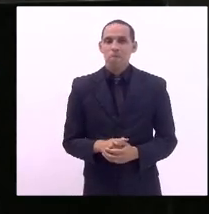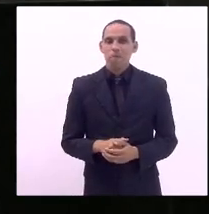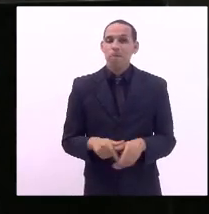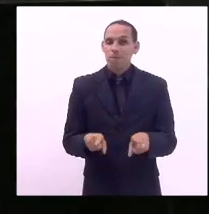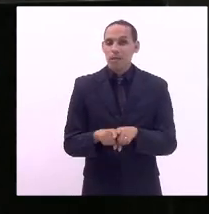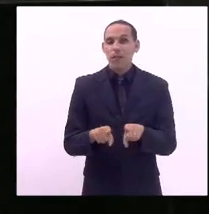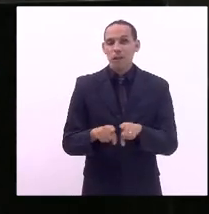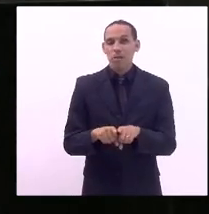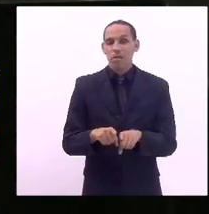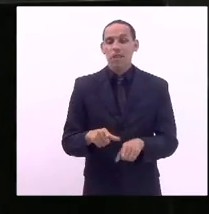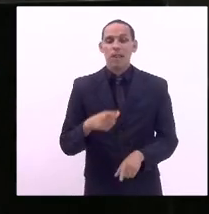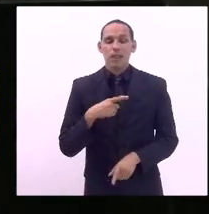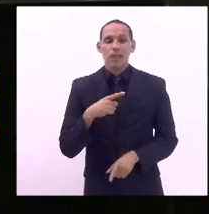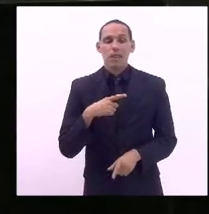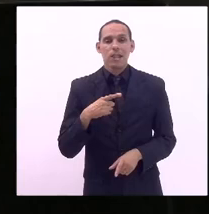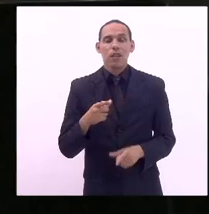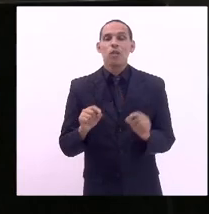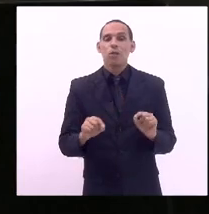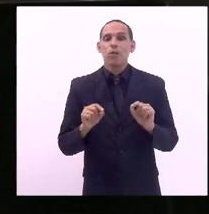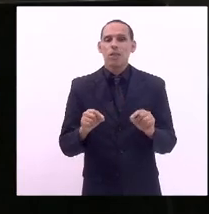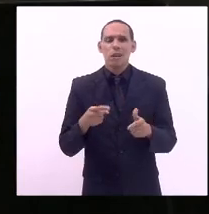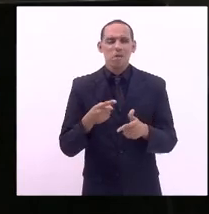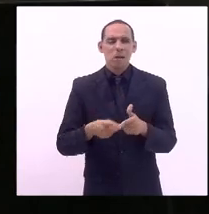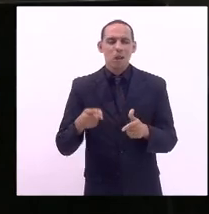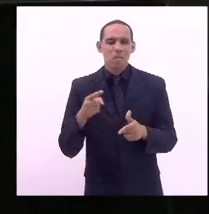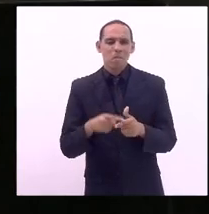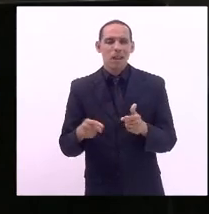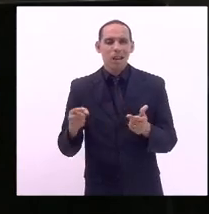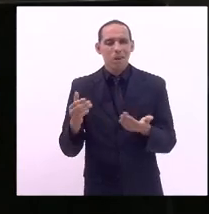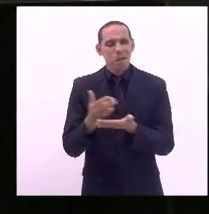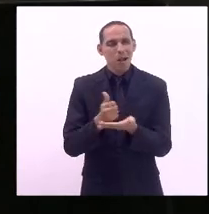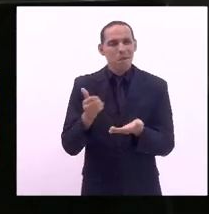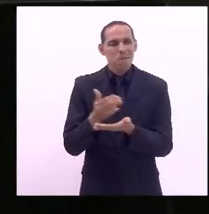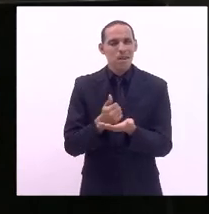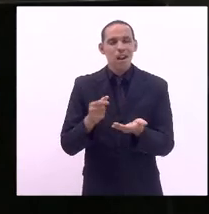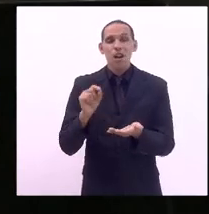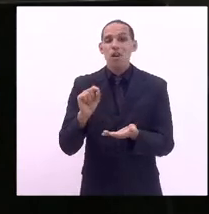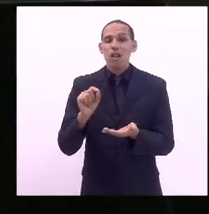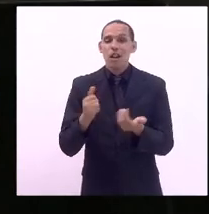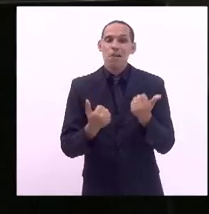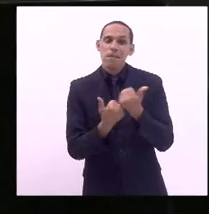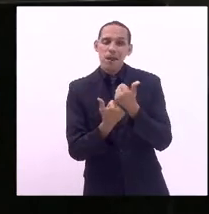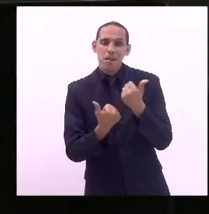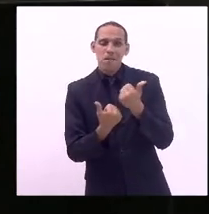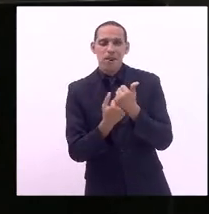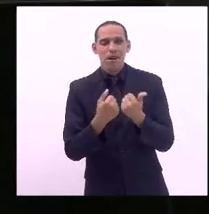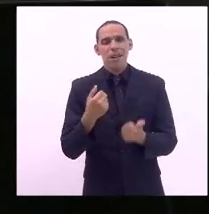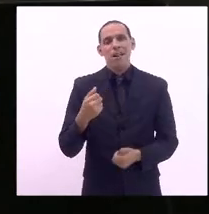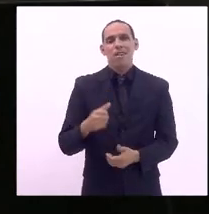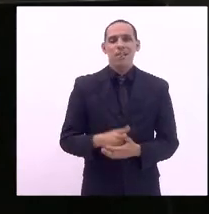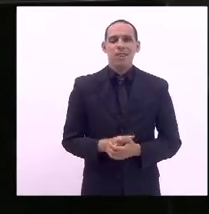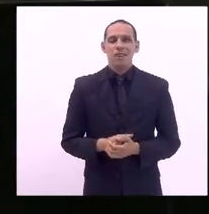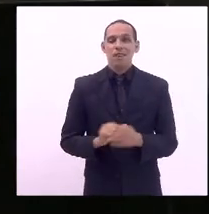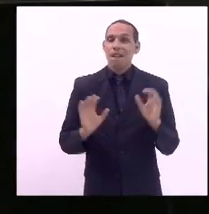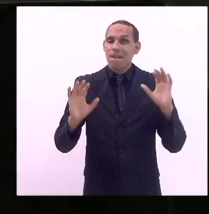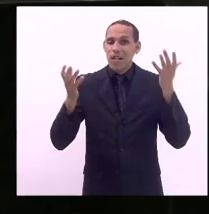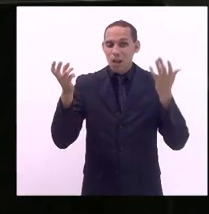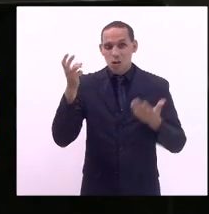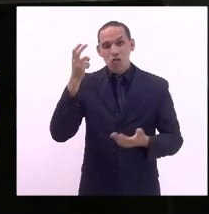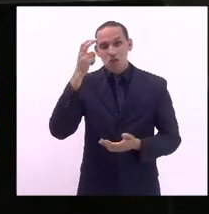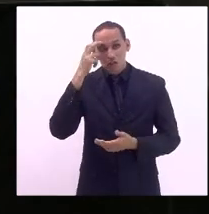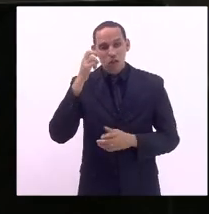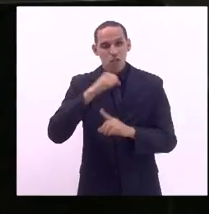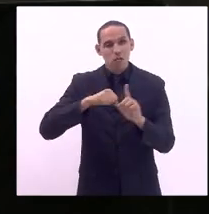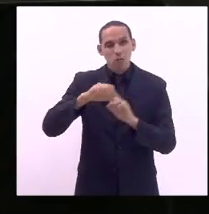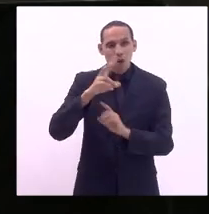inclusive, problemas na captação de patrocínios para eventos culturais,